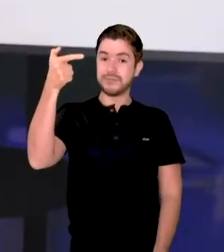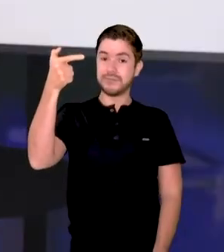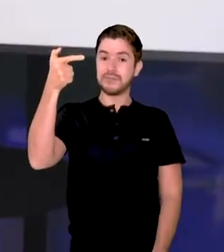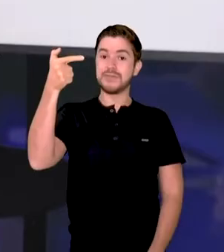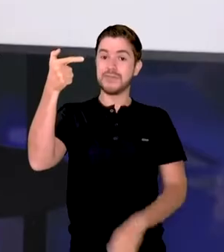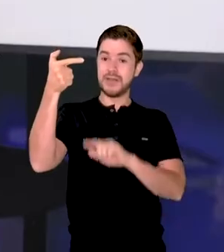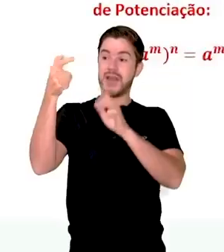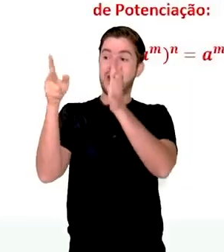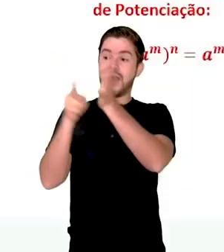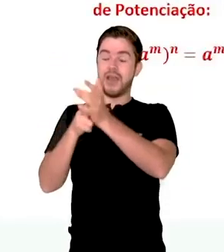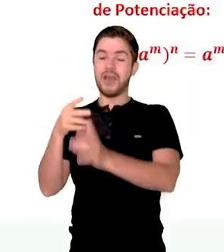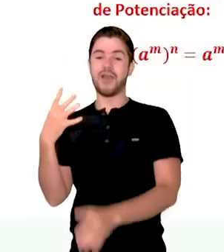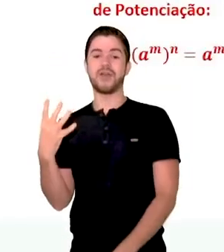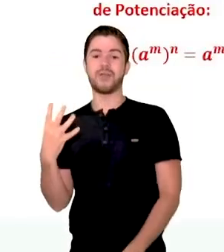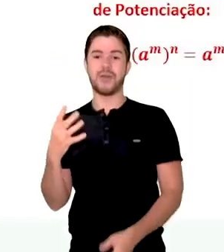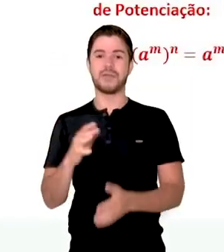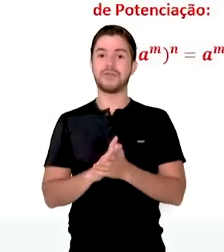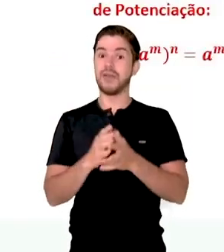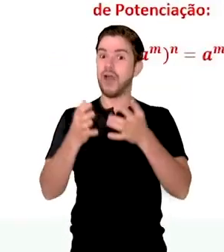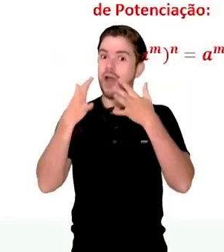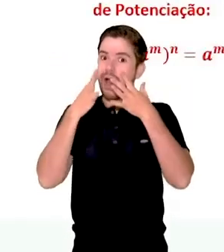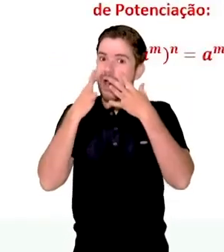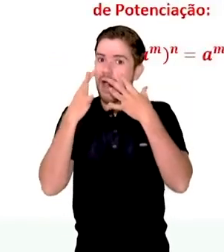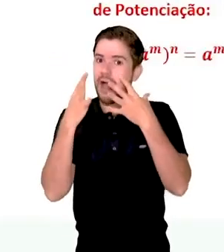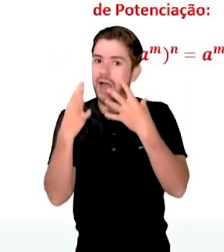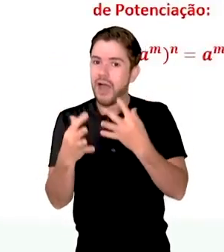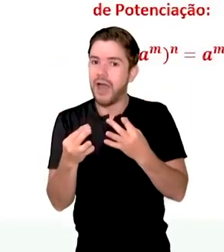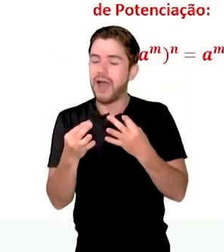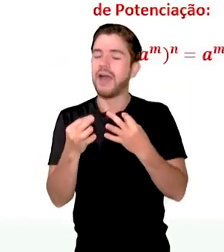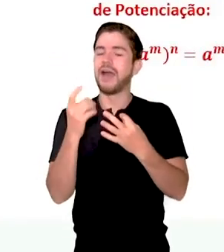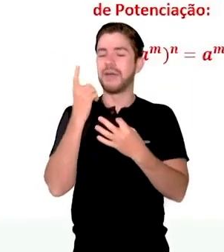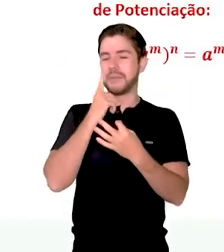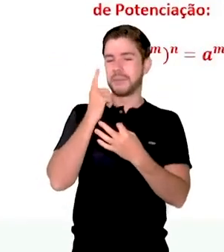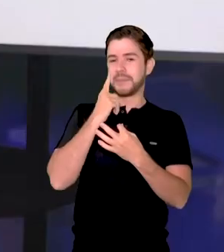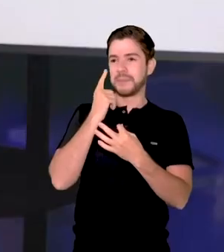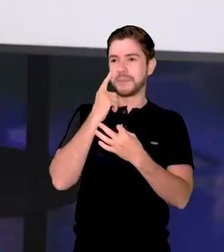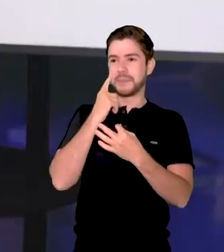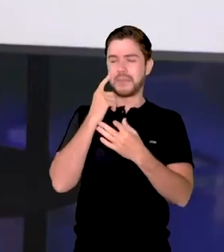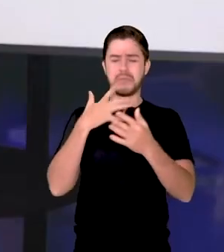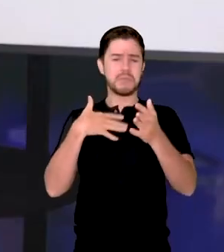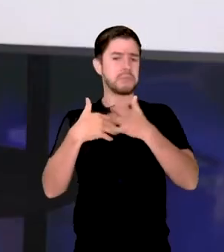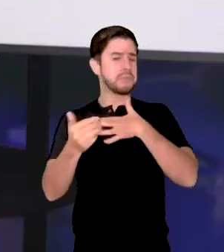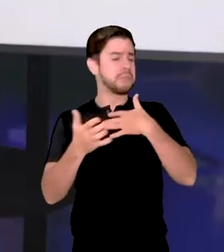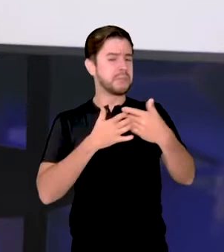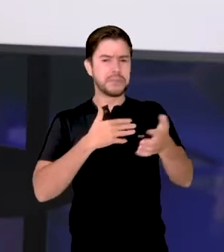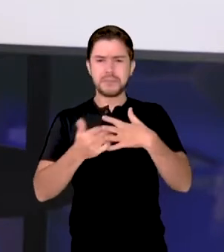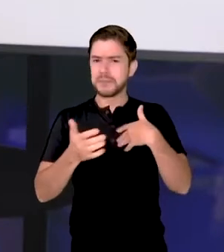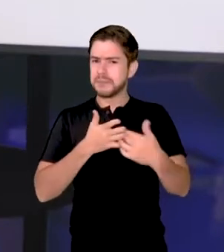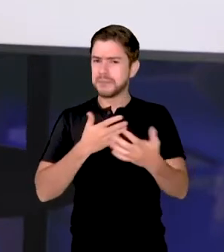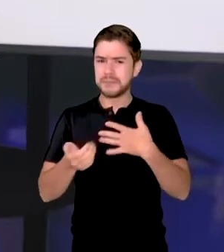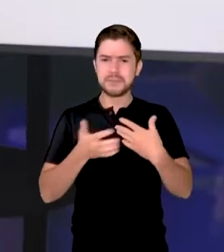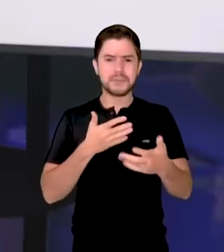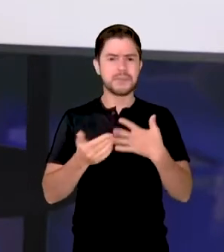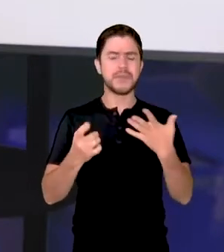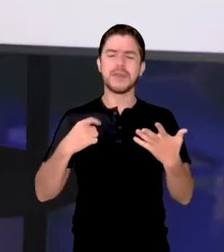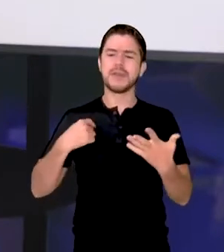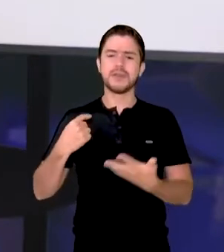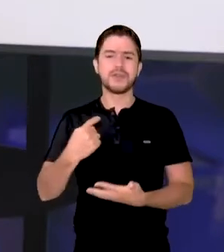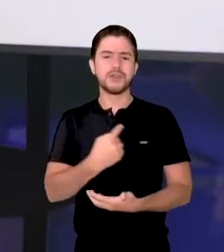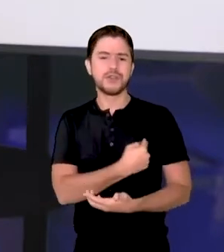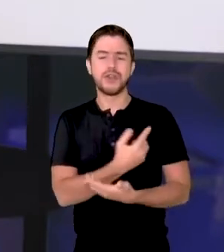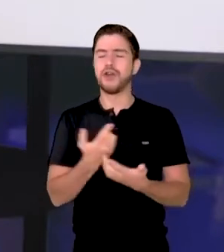resultado quatro meu povo repara o seguinte é independente da forma que a